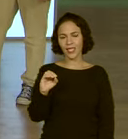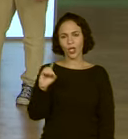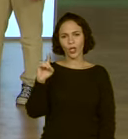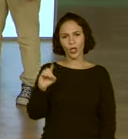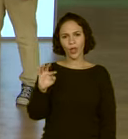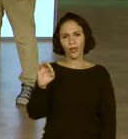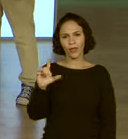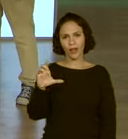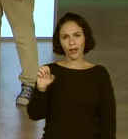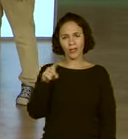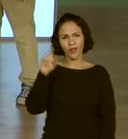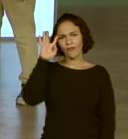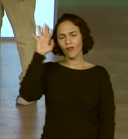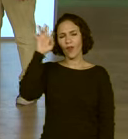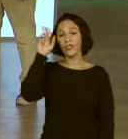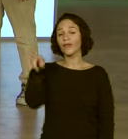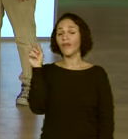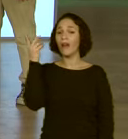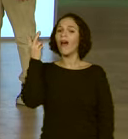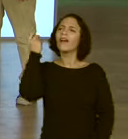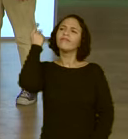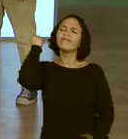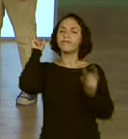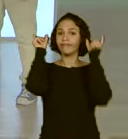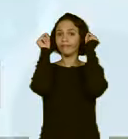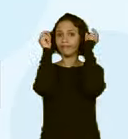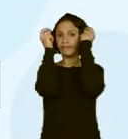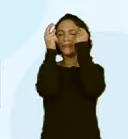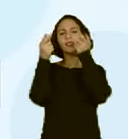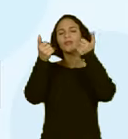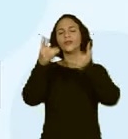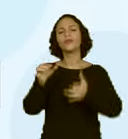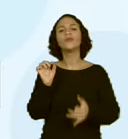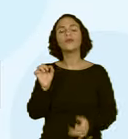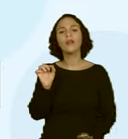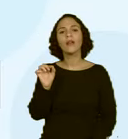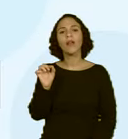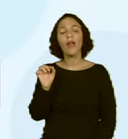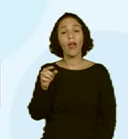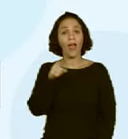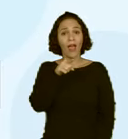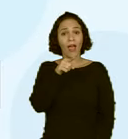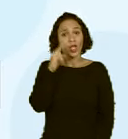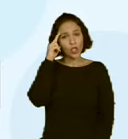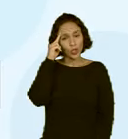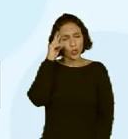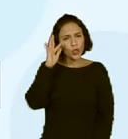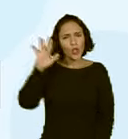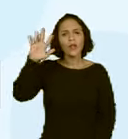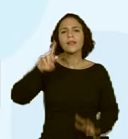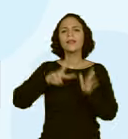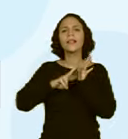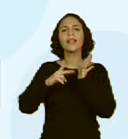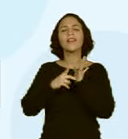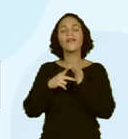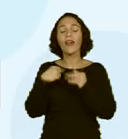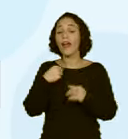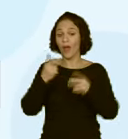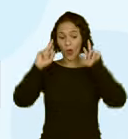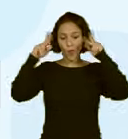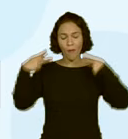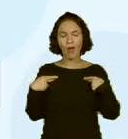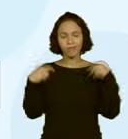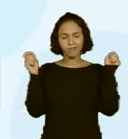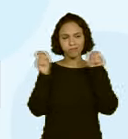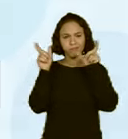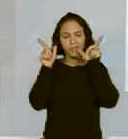eras antigas, disse o seguinte: a esperança é o sonho do homem acordado. Né? Tem um colega também que